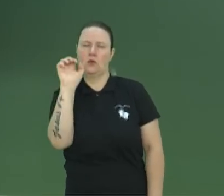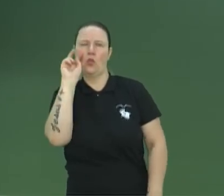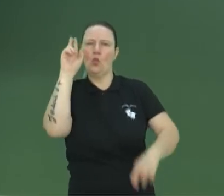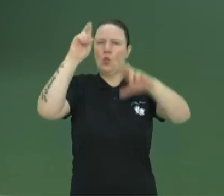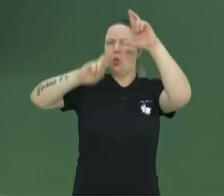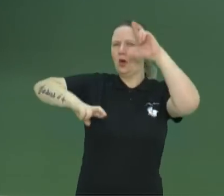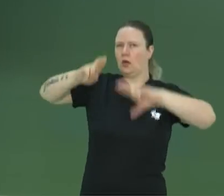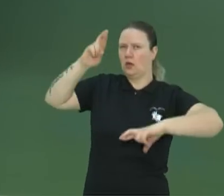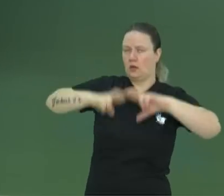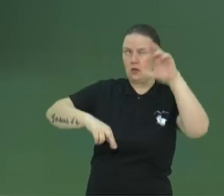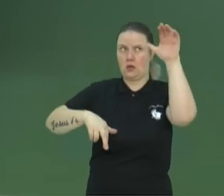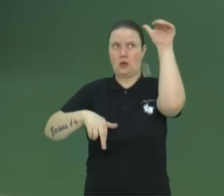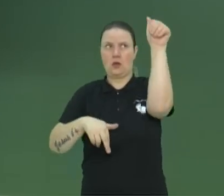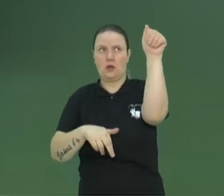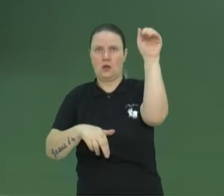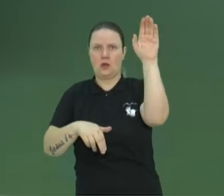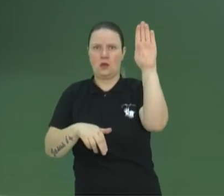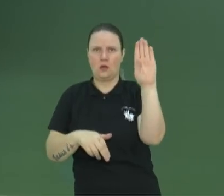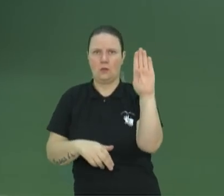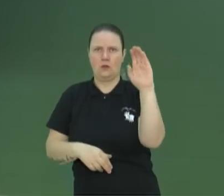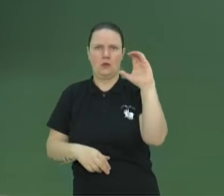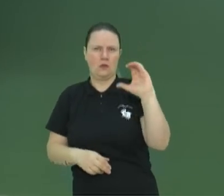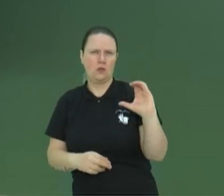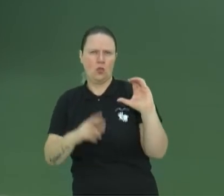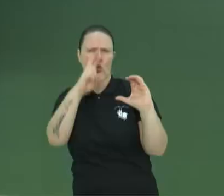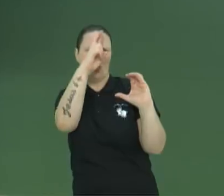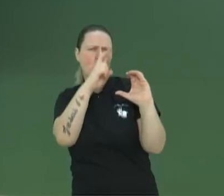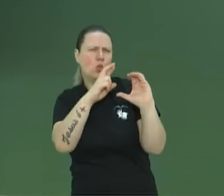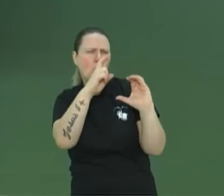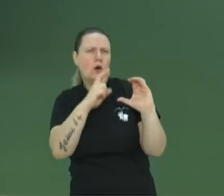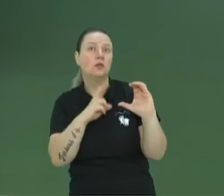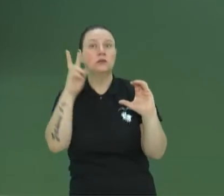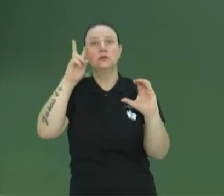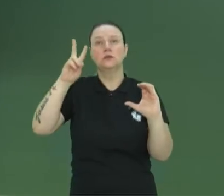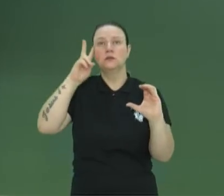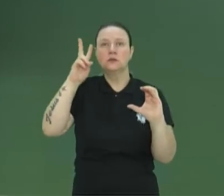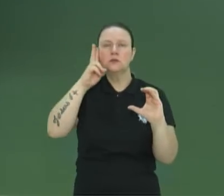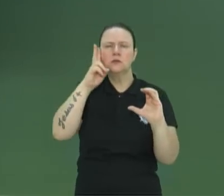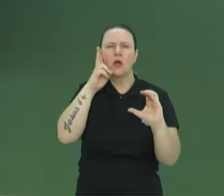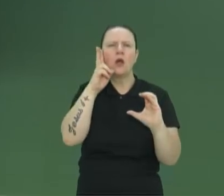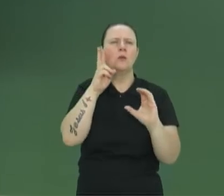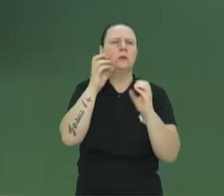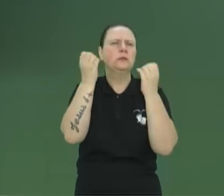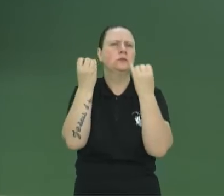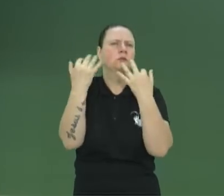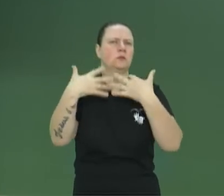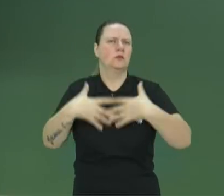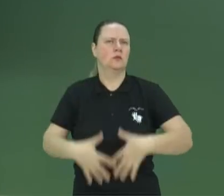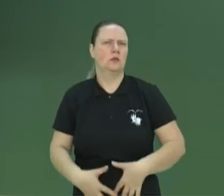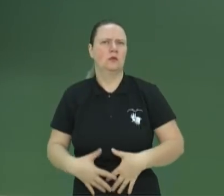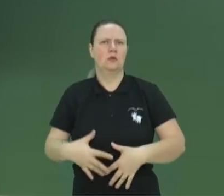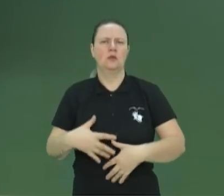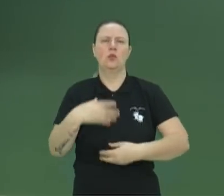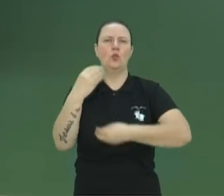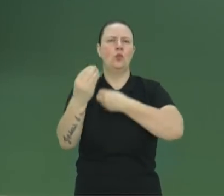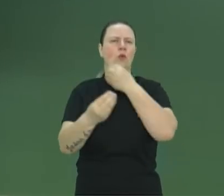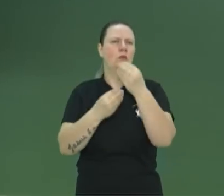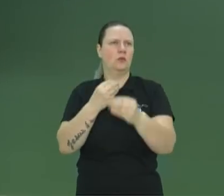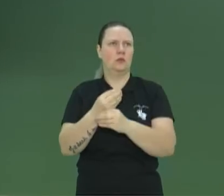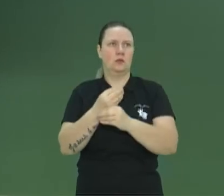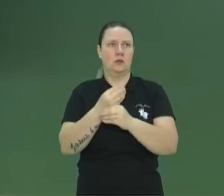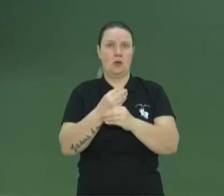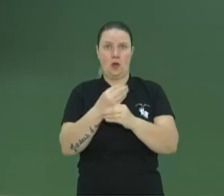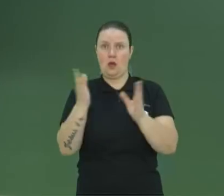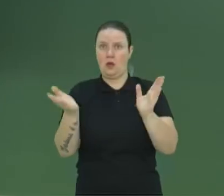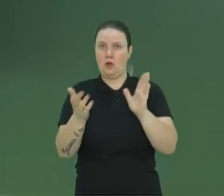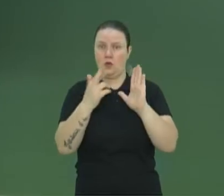matriz B e a matriz C, né? Lembre das dicas que eu acabei de comentar aqui sobre o que é uma matriz identidade e marque um